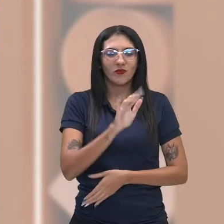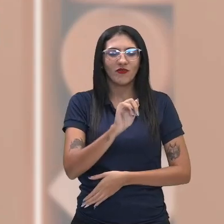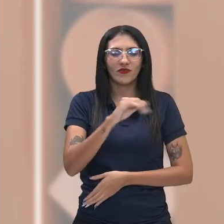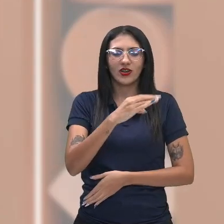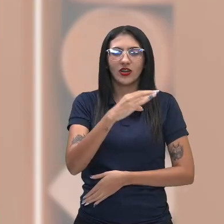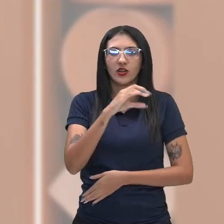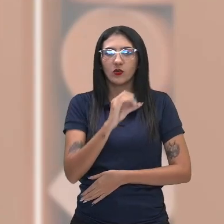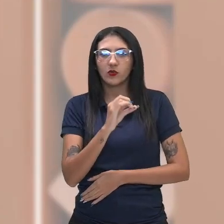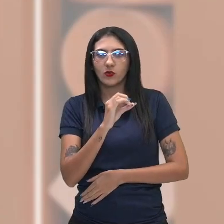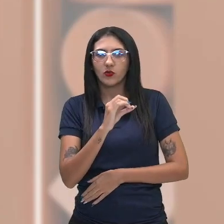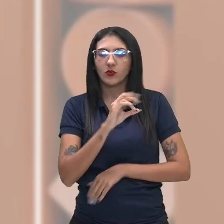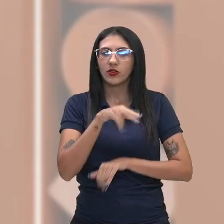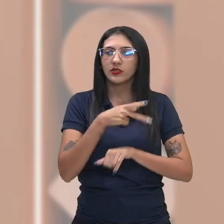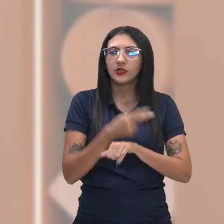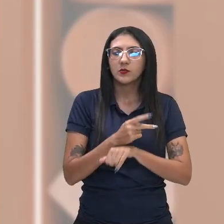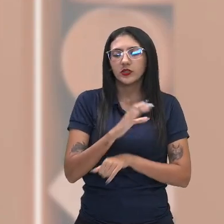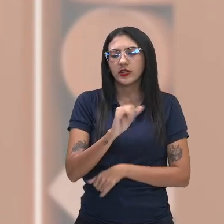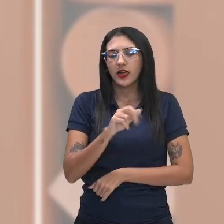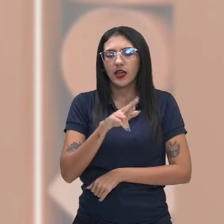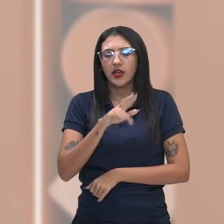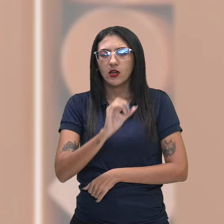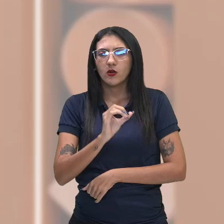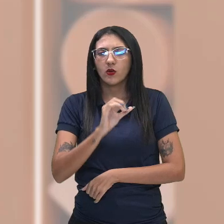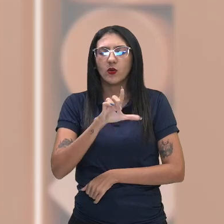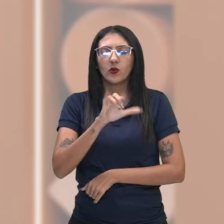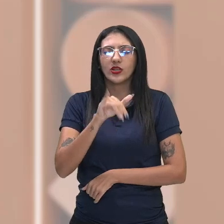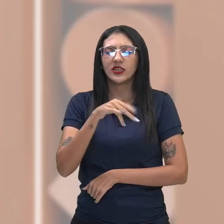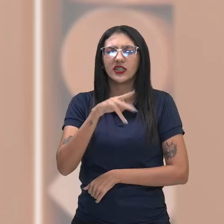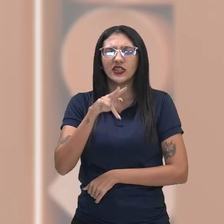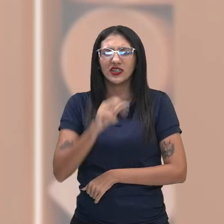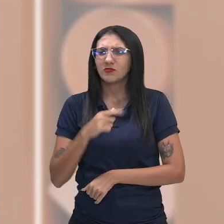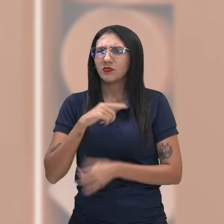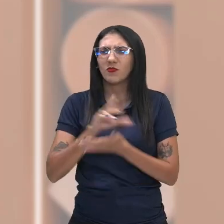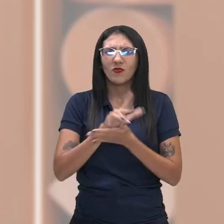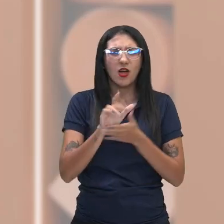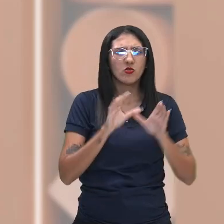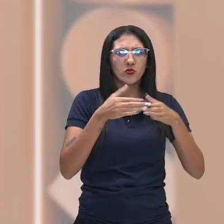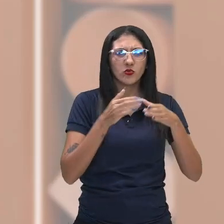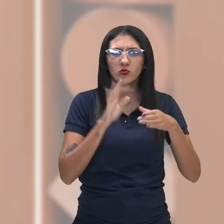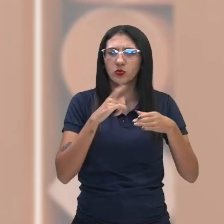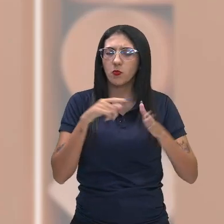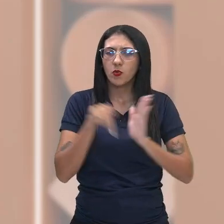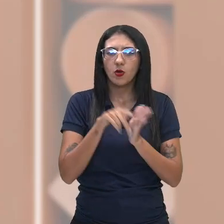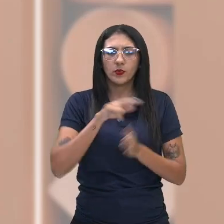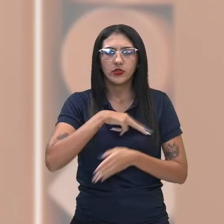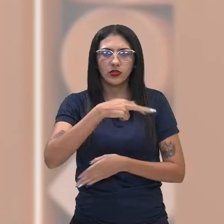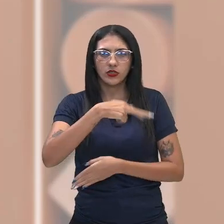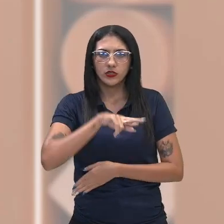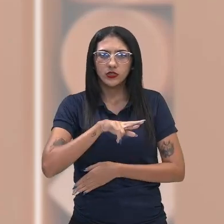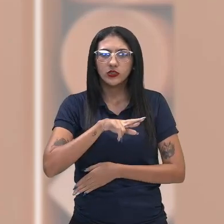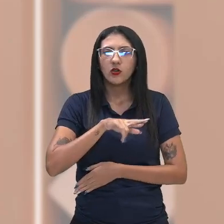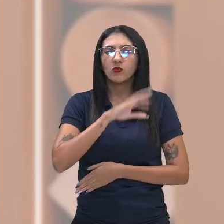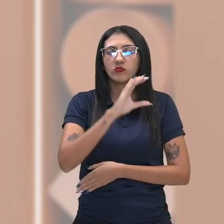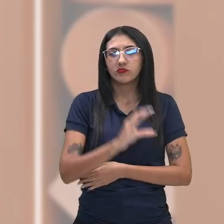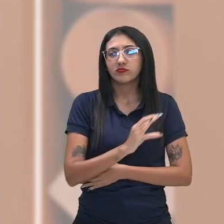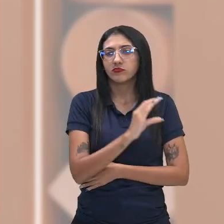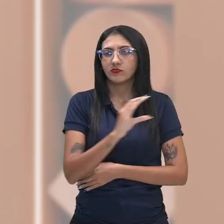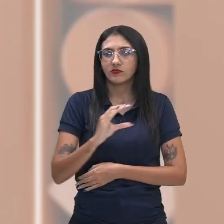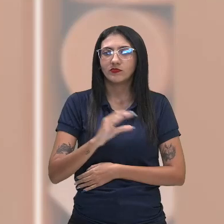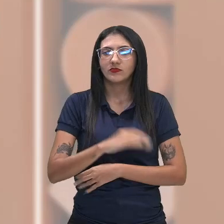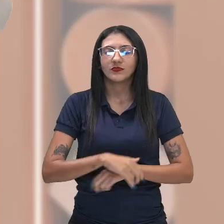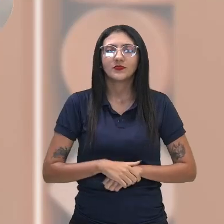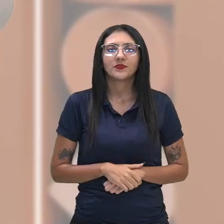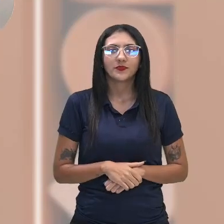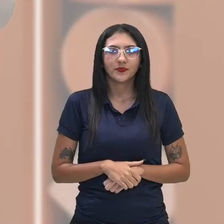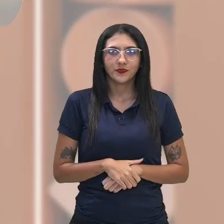depois vem a dinastia Carolíngia ali, que é de origem germânica, mas que convertidos ao cristianismo, deram origem a novas dinastias.